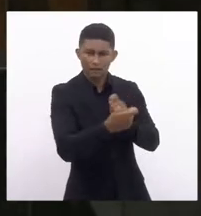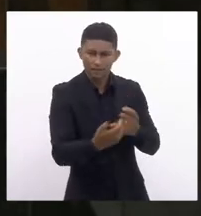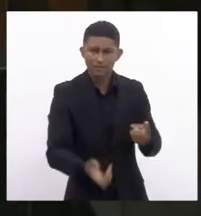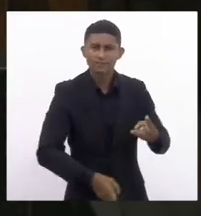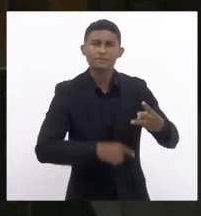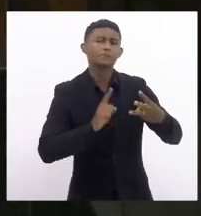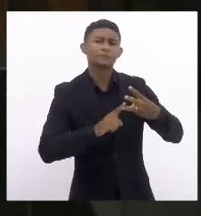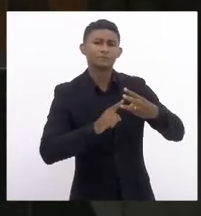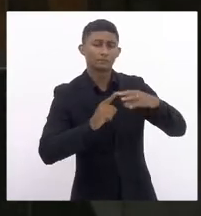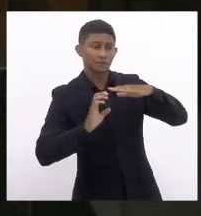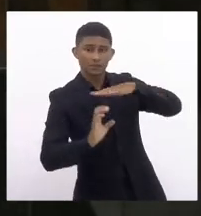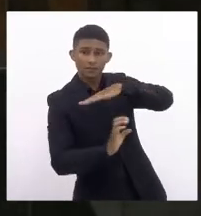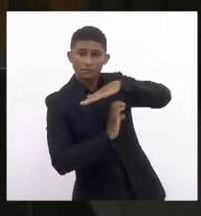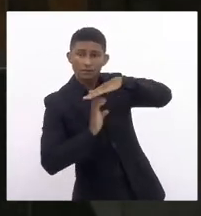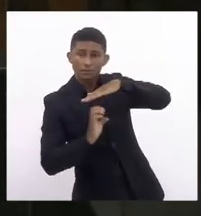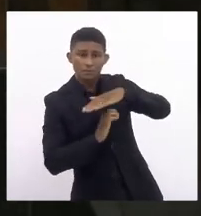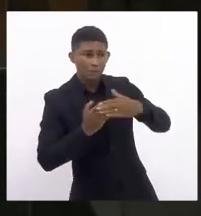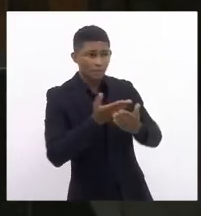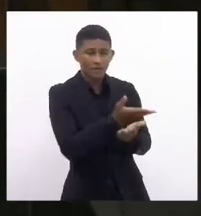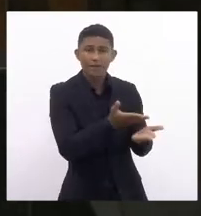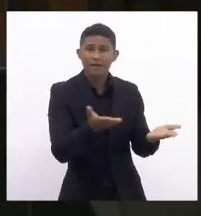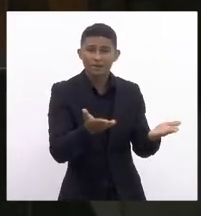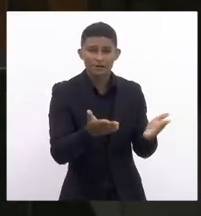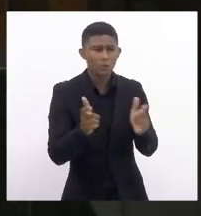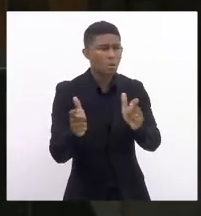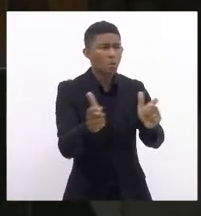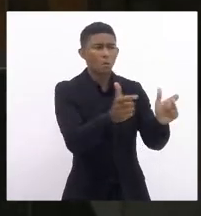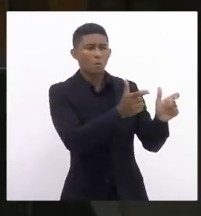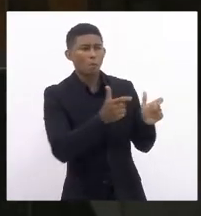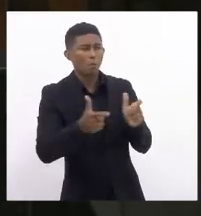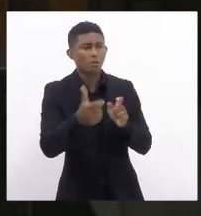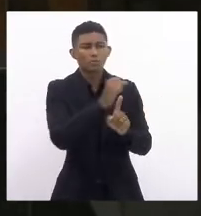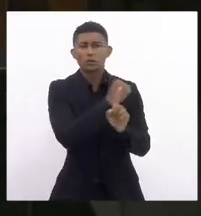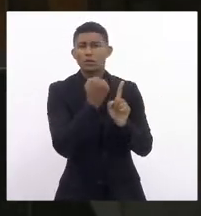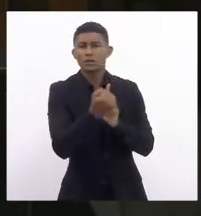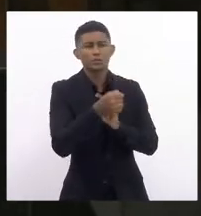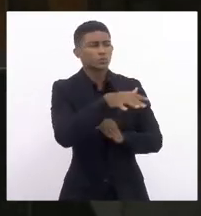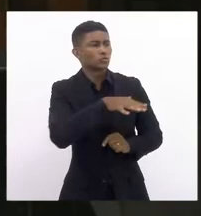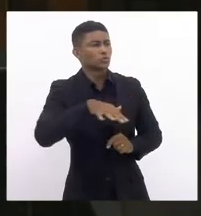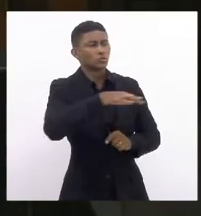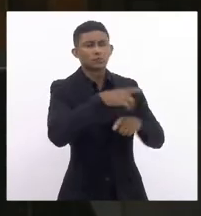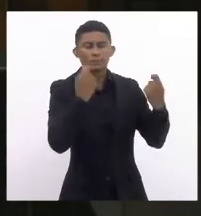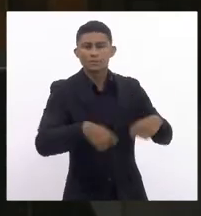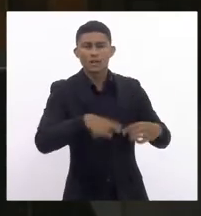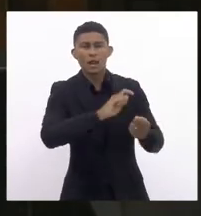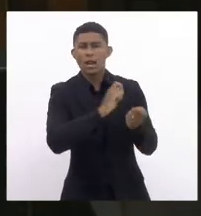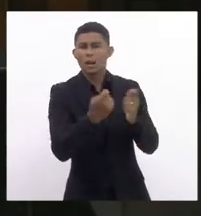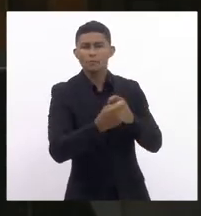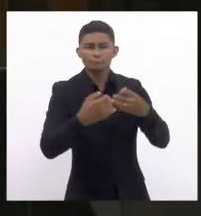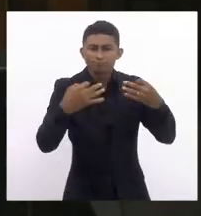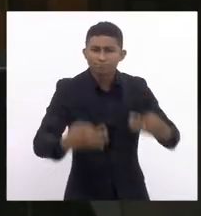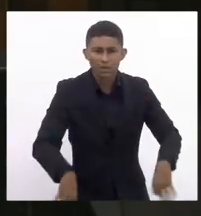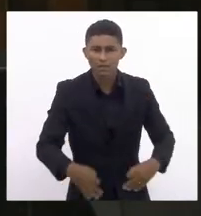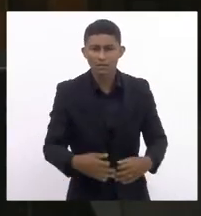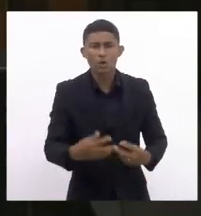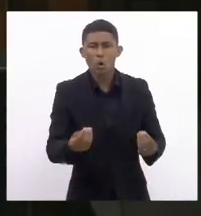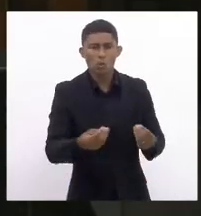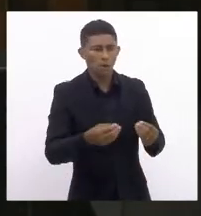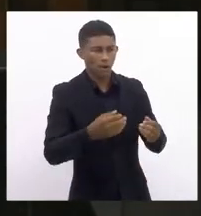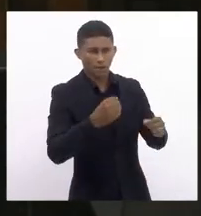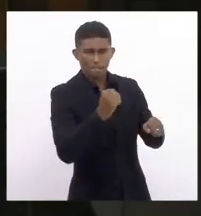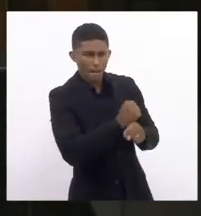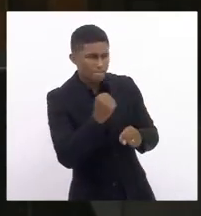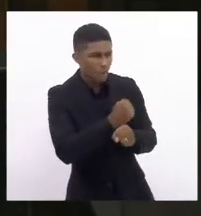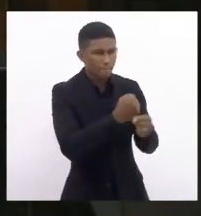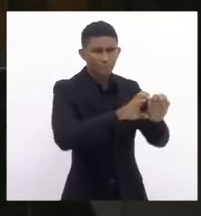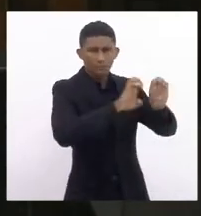as empresas, os diferentes espaços da sociedade têm que estar adaptados, não só fisicamente, mas também na sua